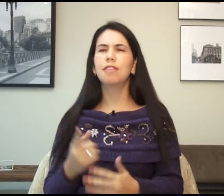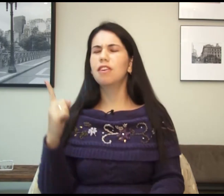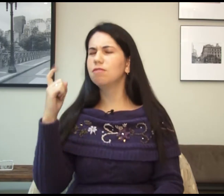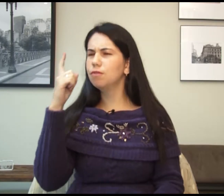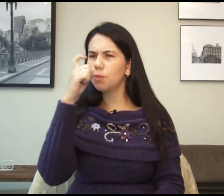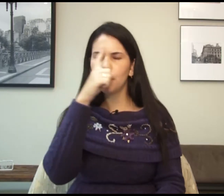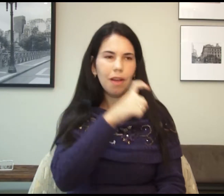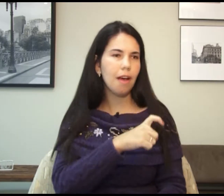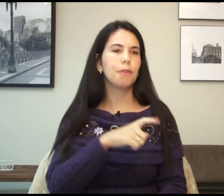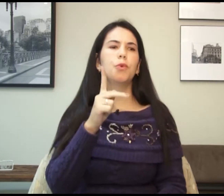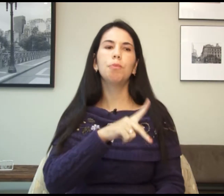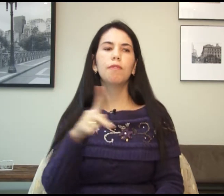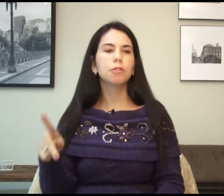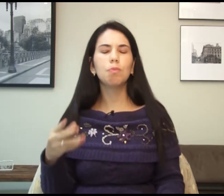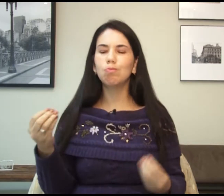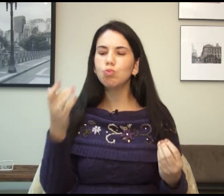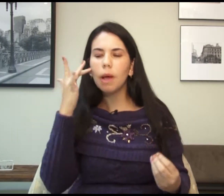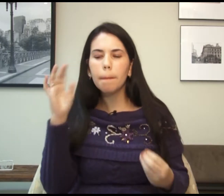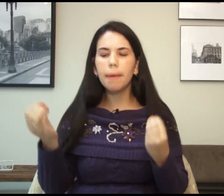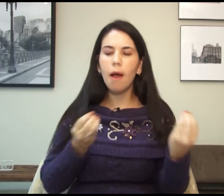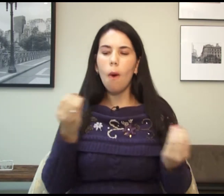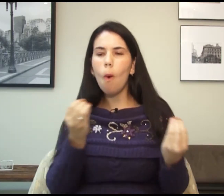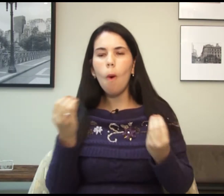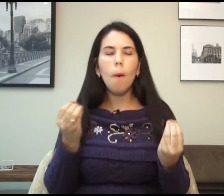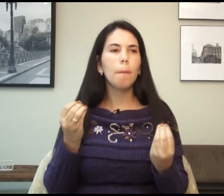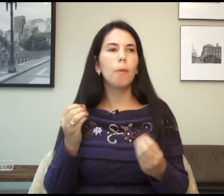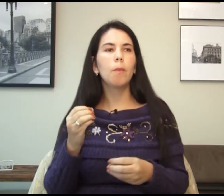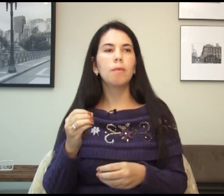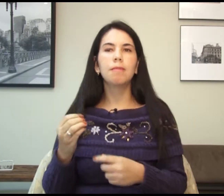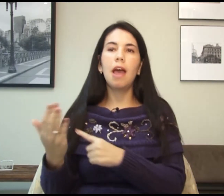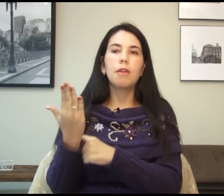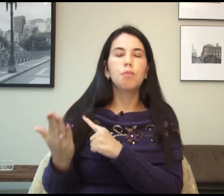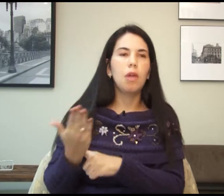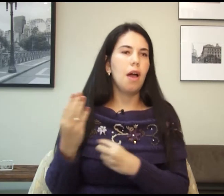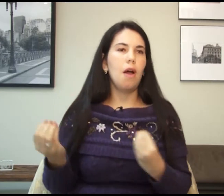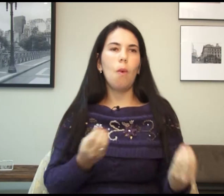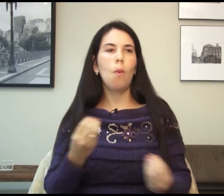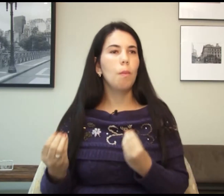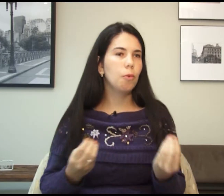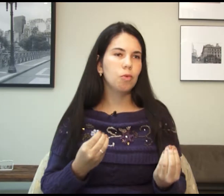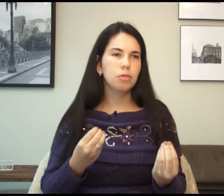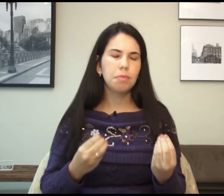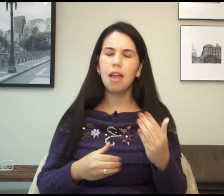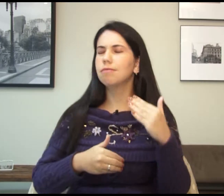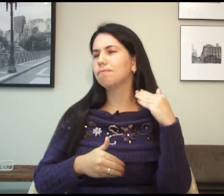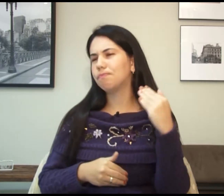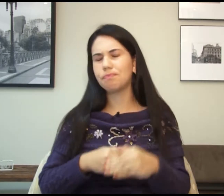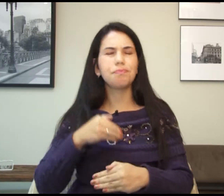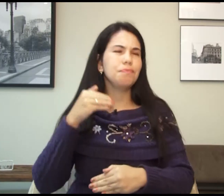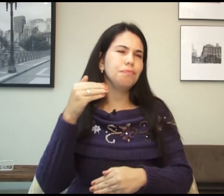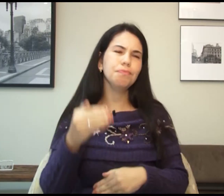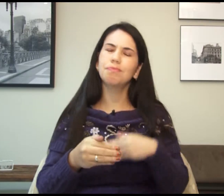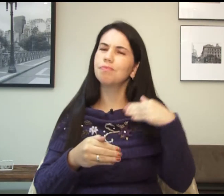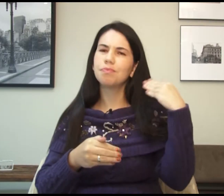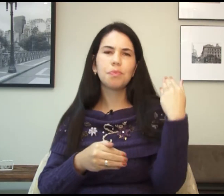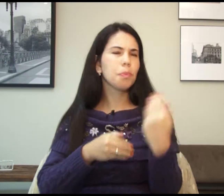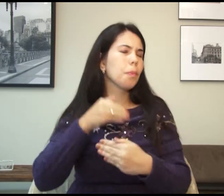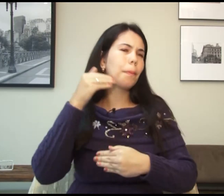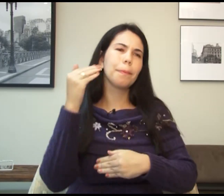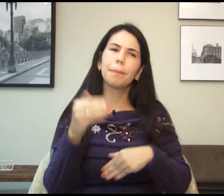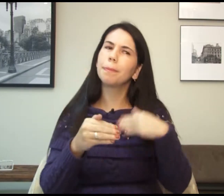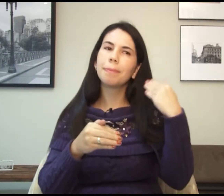na escola, com dificuldades. Os professores não sabiam como me ajudar. O tempo foi